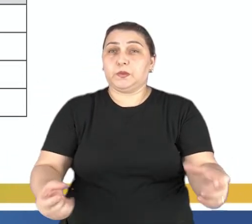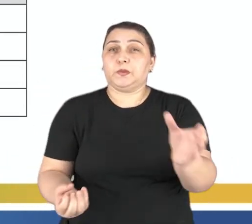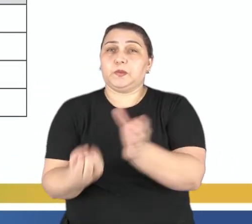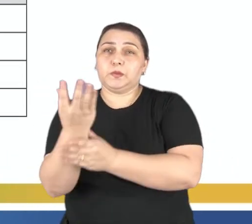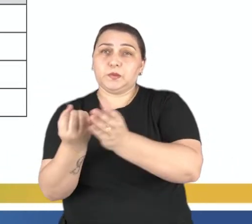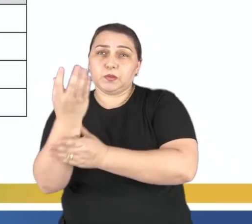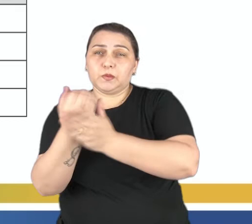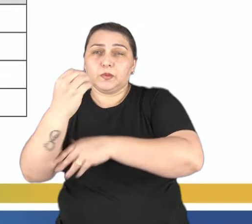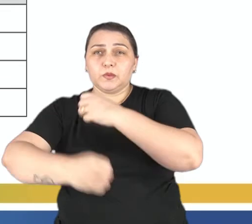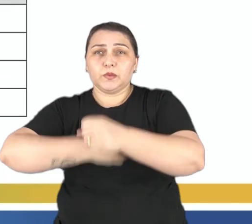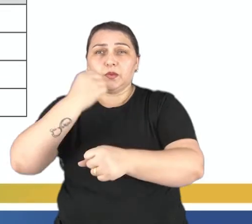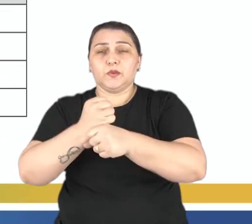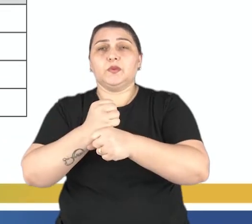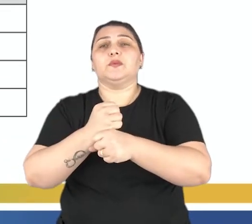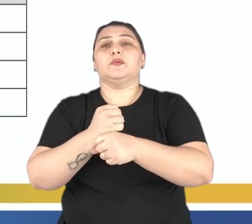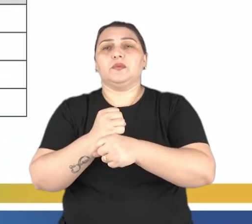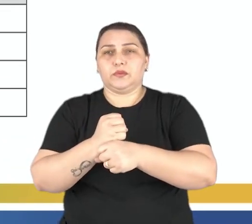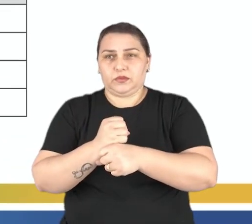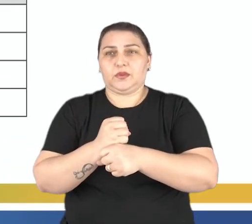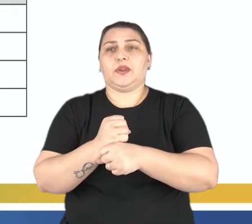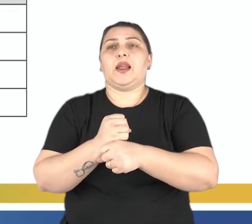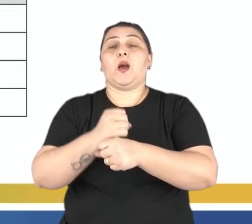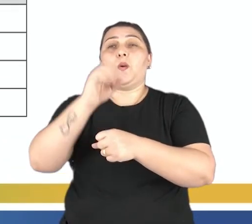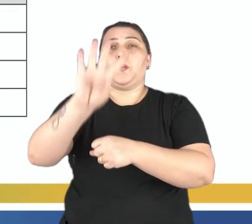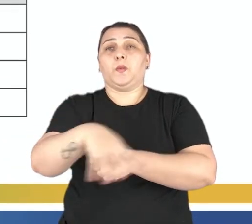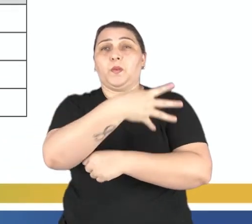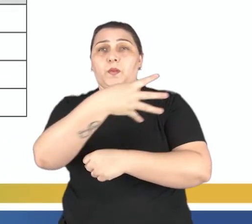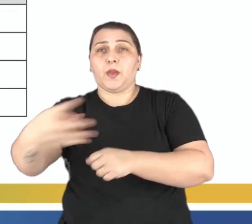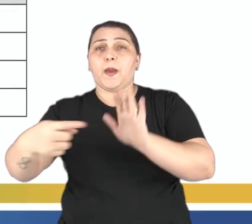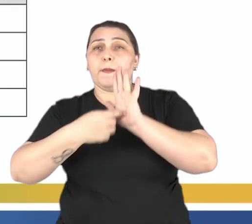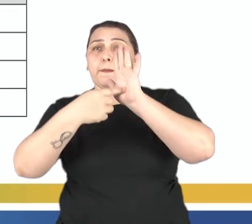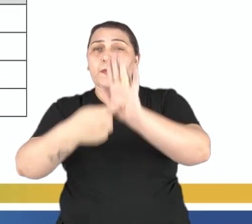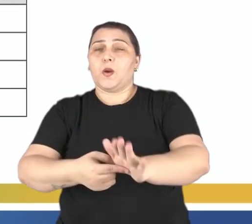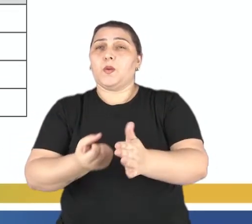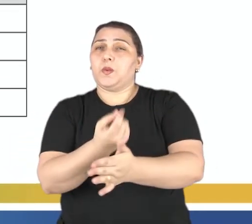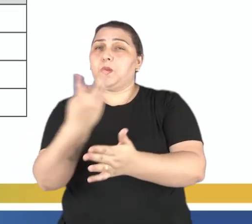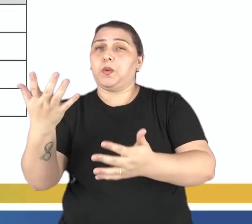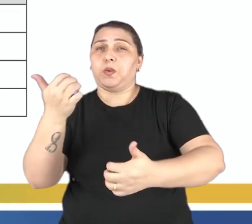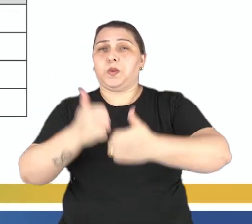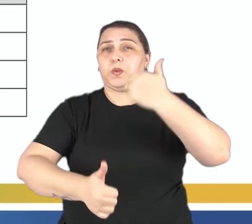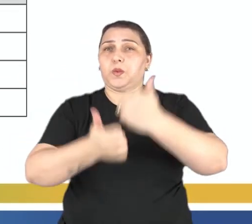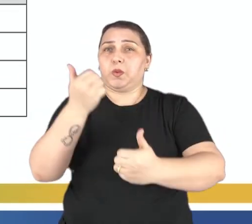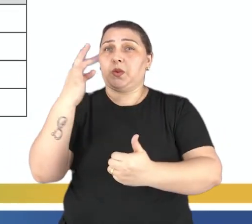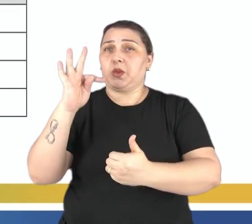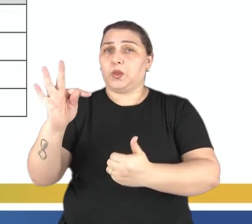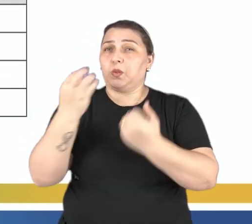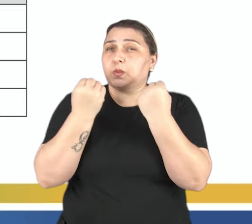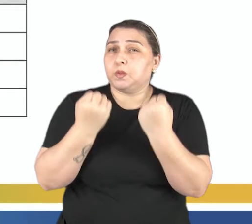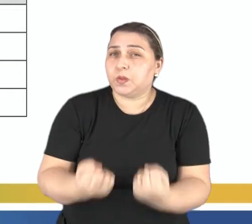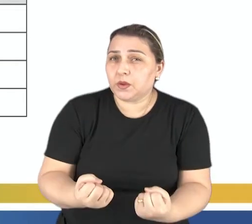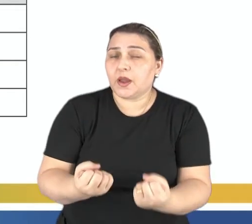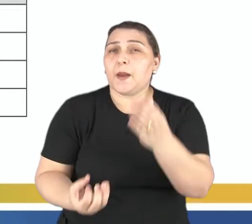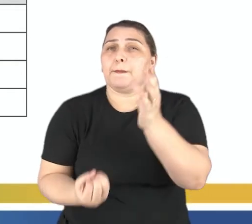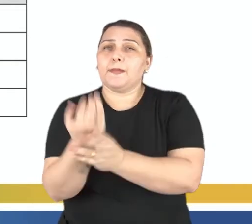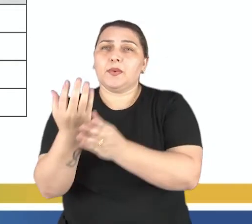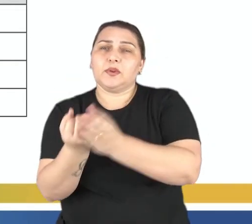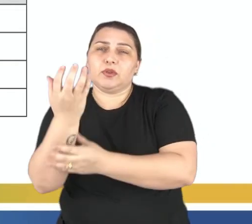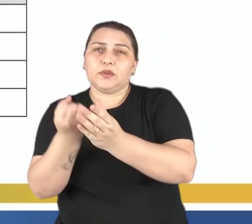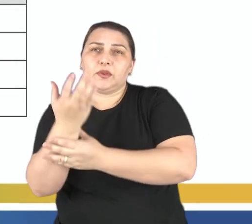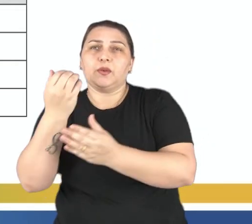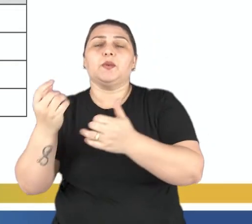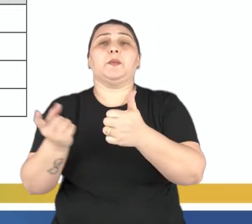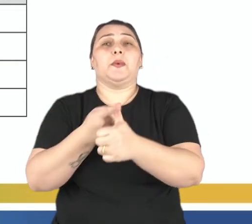anual. O quadro apresenta a quantidade de arroz em toneladas que será produzida